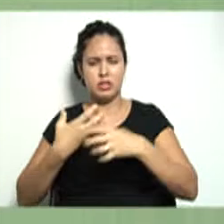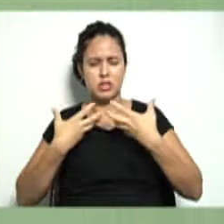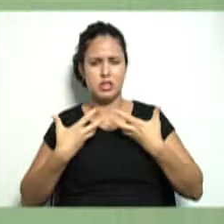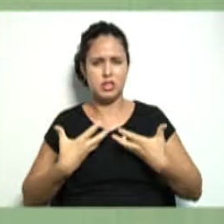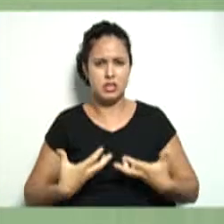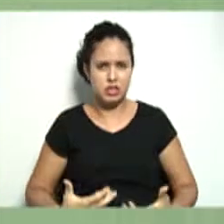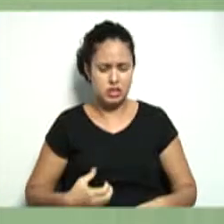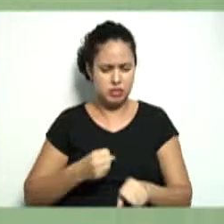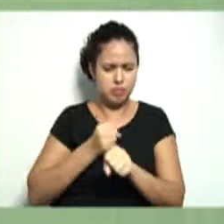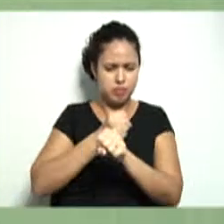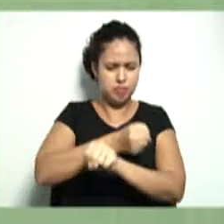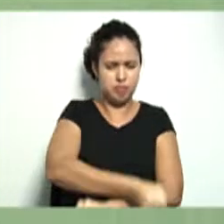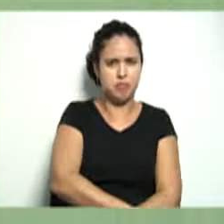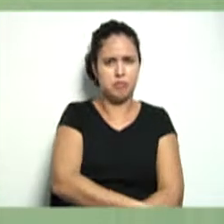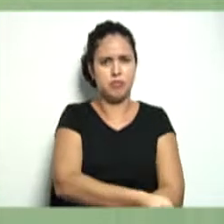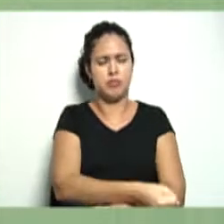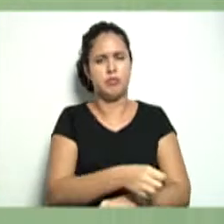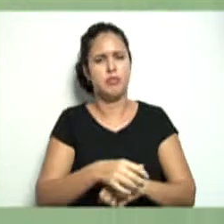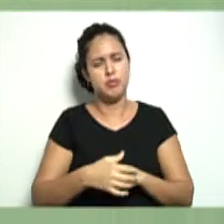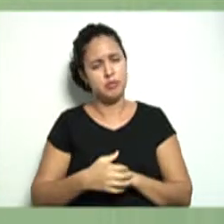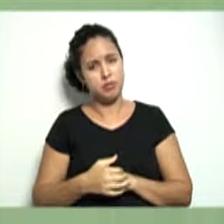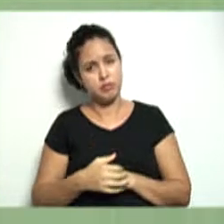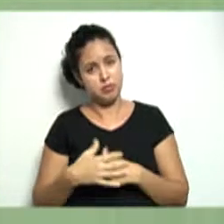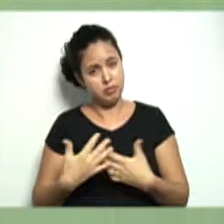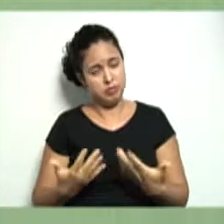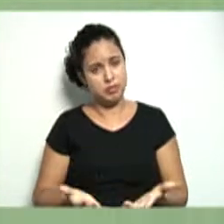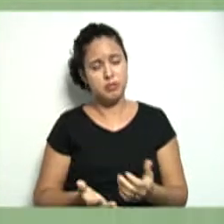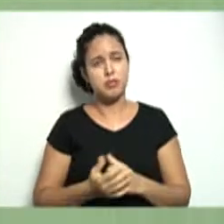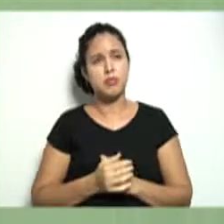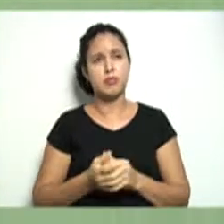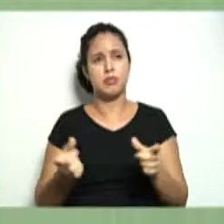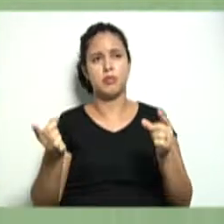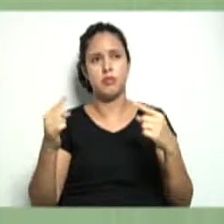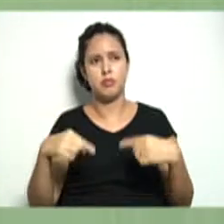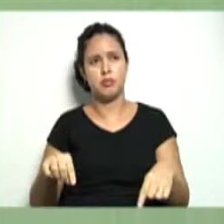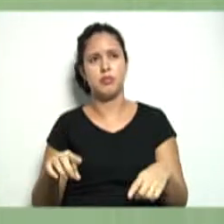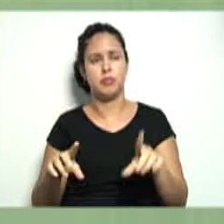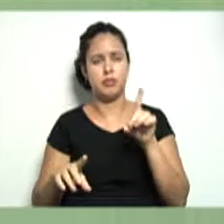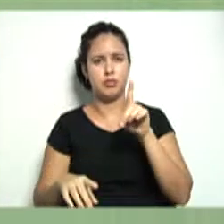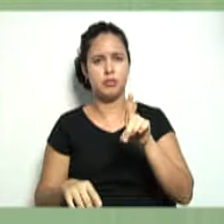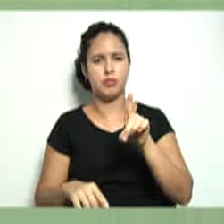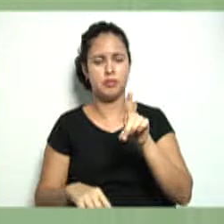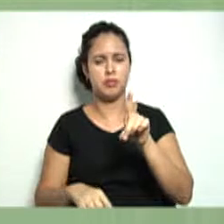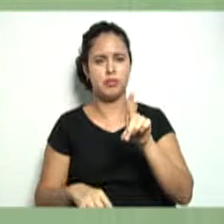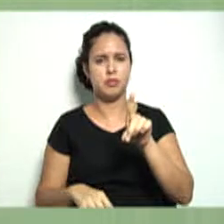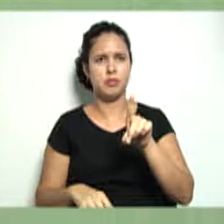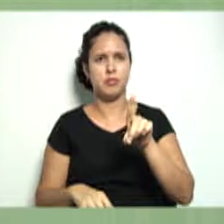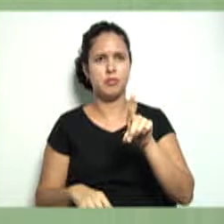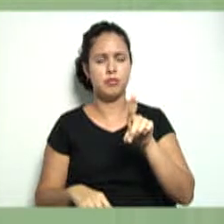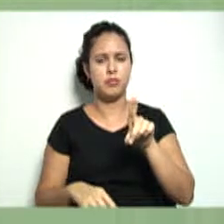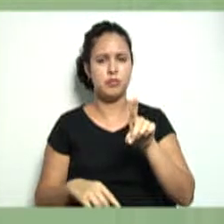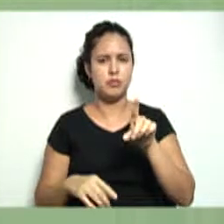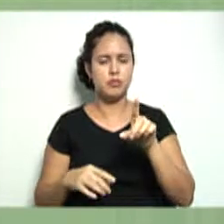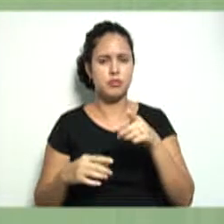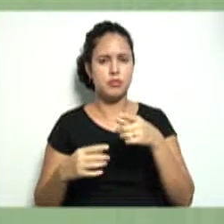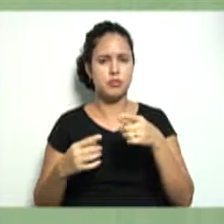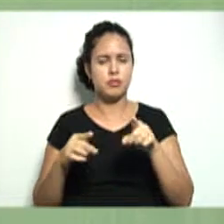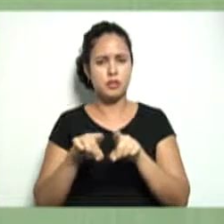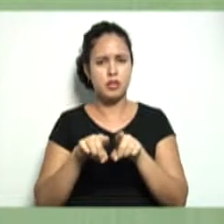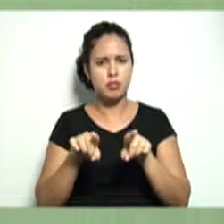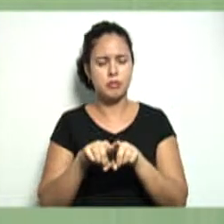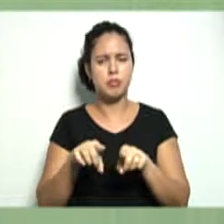servidão por dívidas? Será que é esse? Ou será ainda que é aquele realizado somente